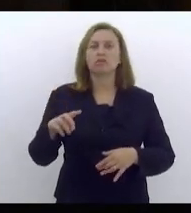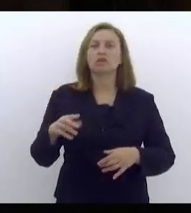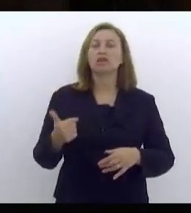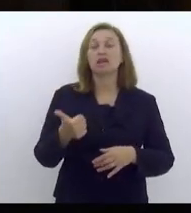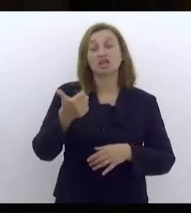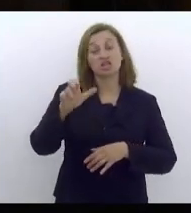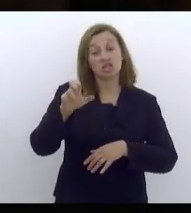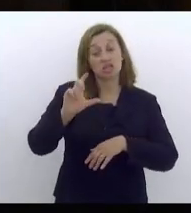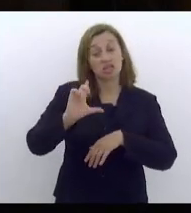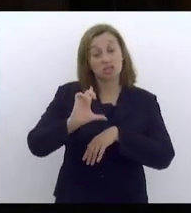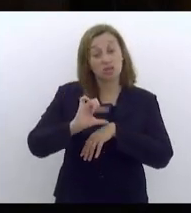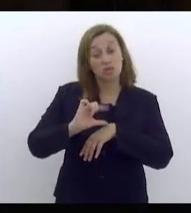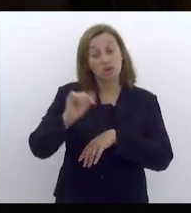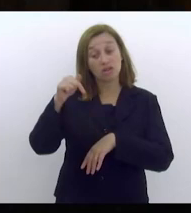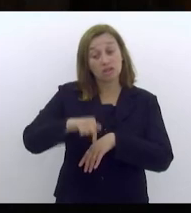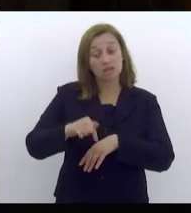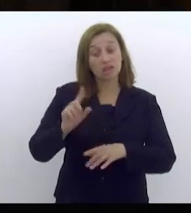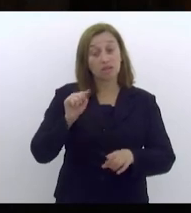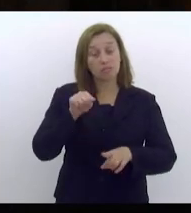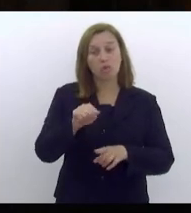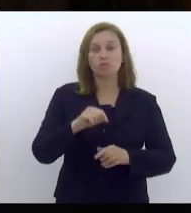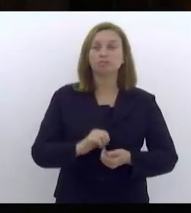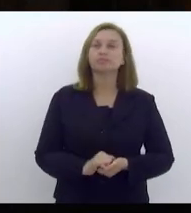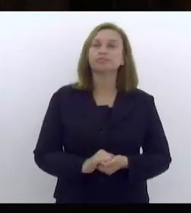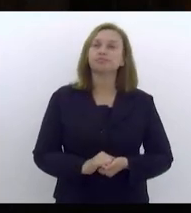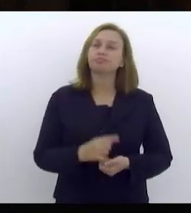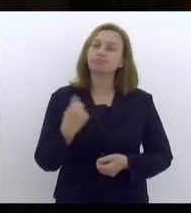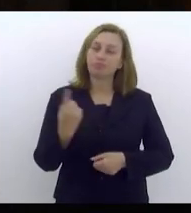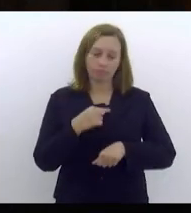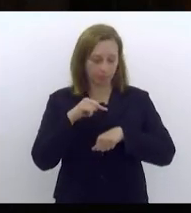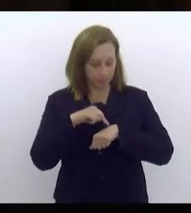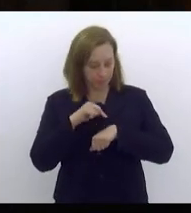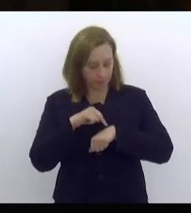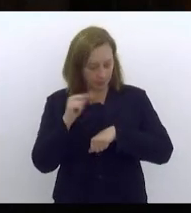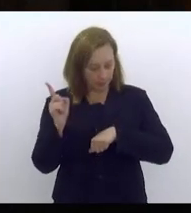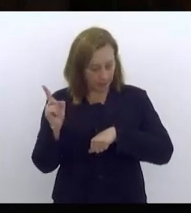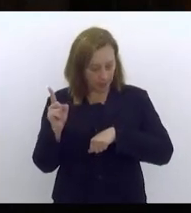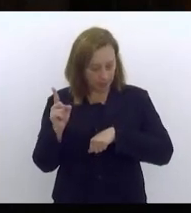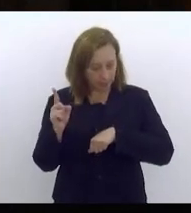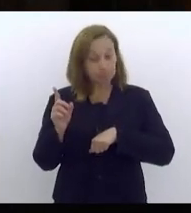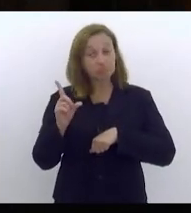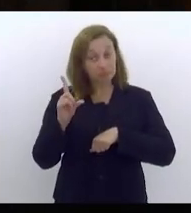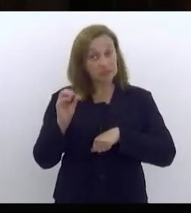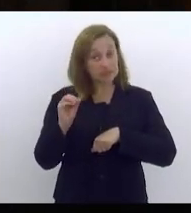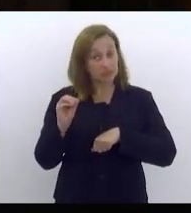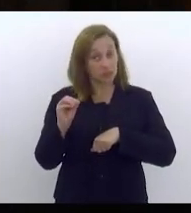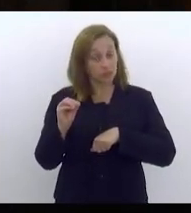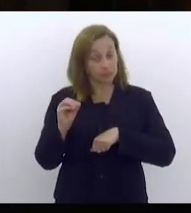na ordem do dia. E estamos aqui, ainda cedo,